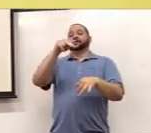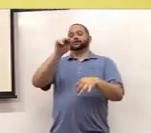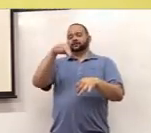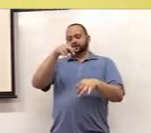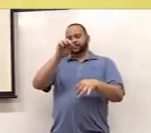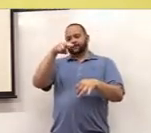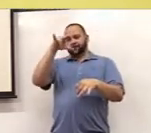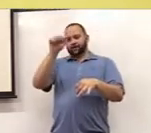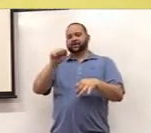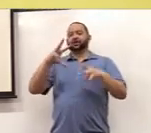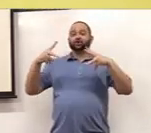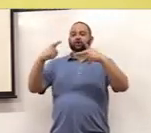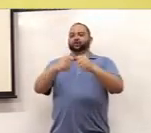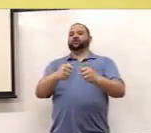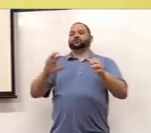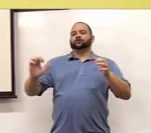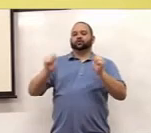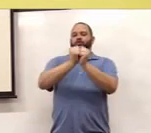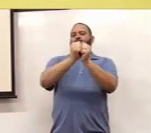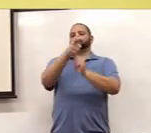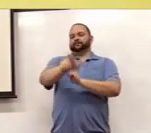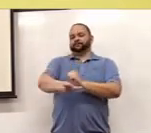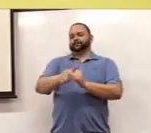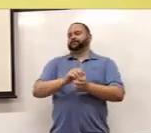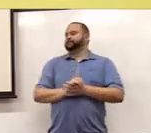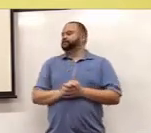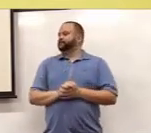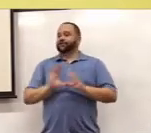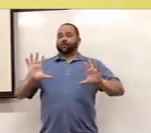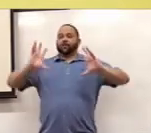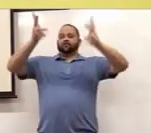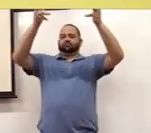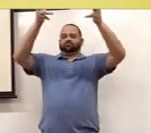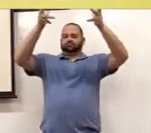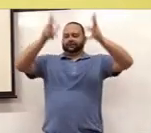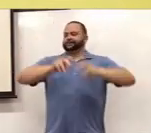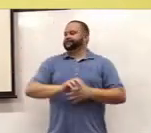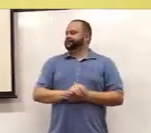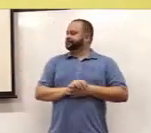pregando de novo, aí todo mundo junto, todo mundo em festa.